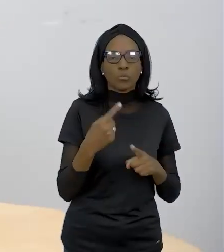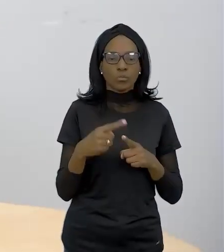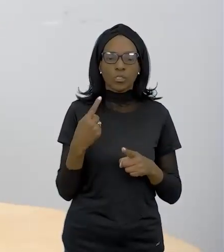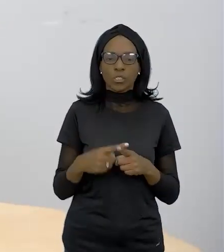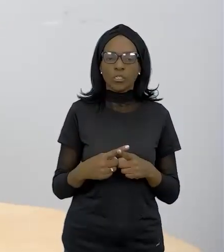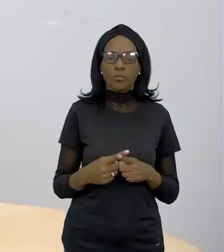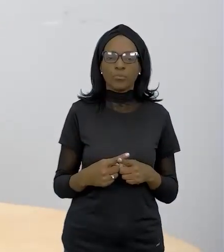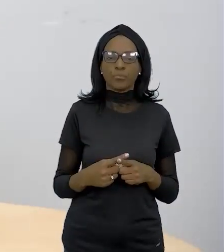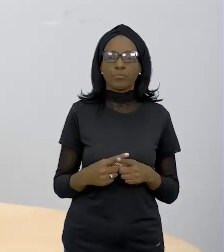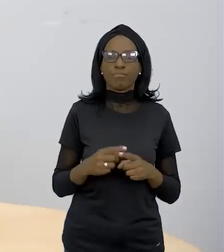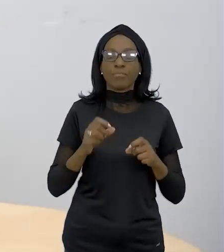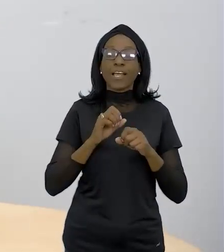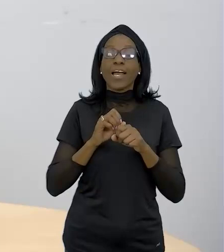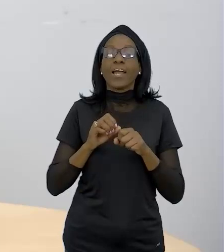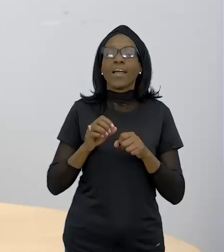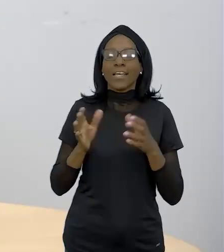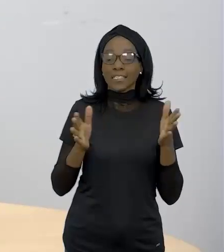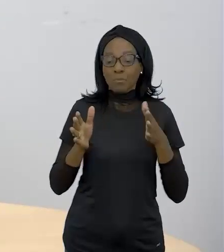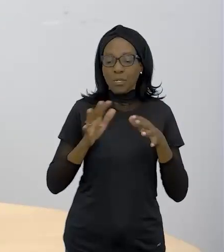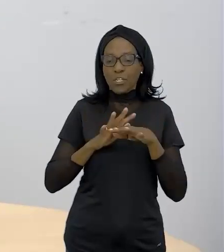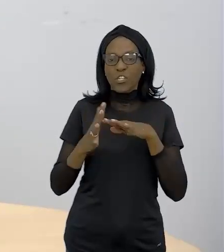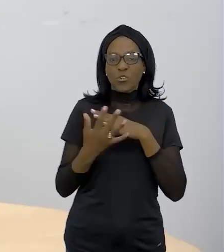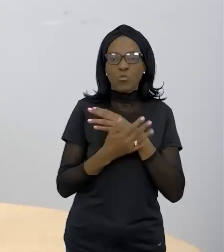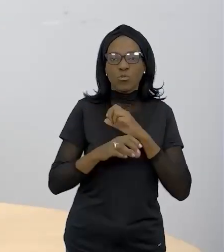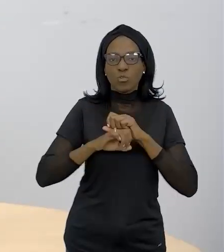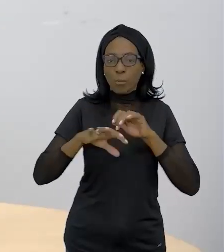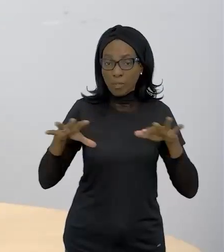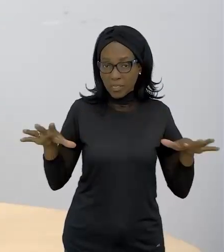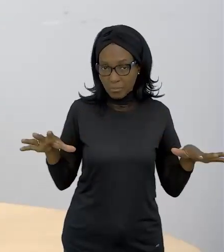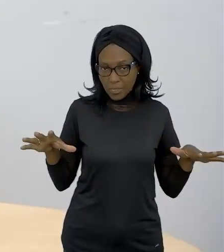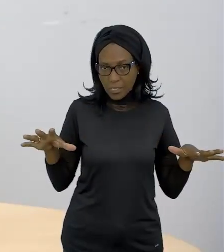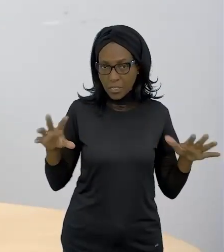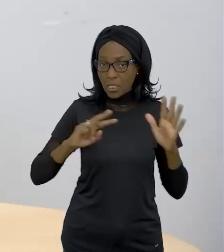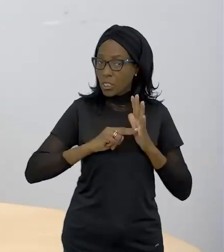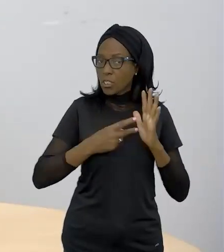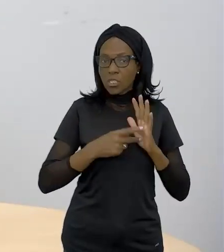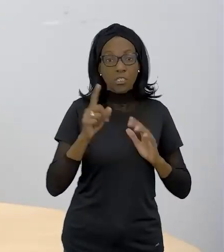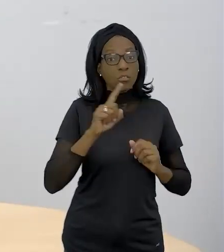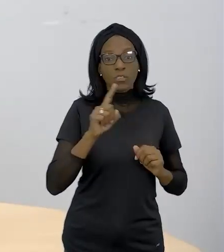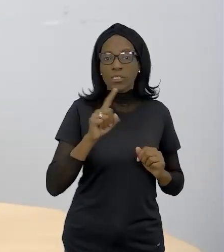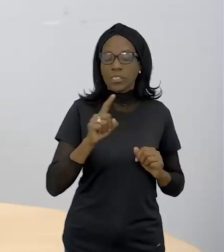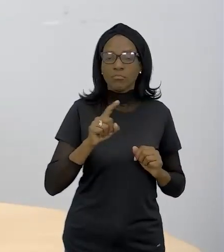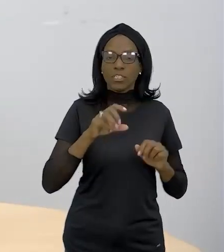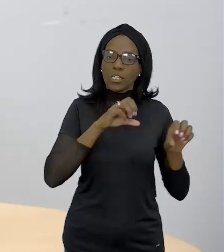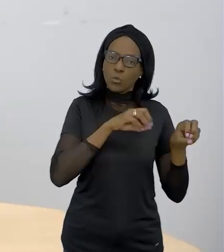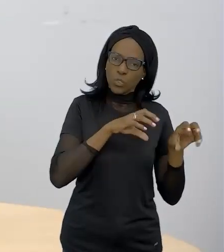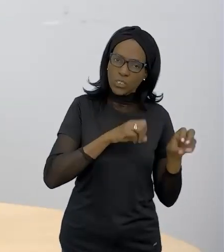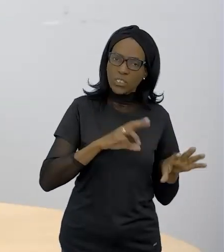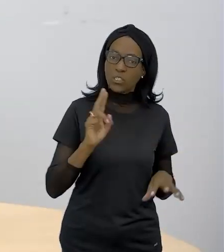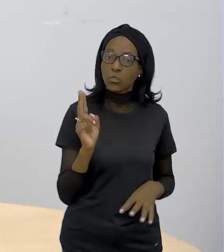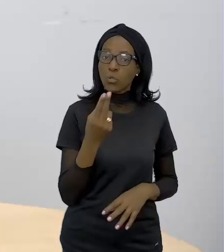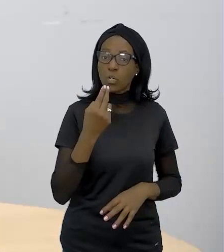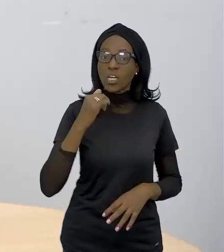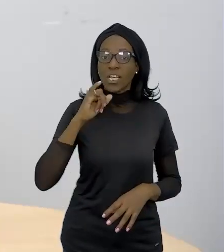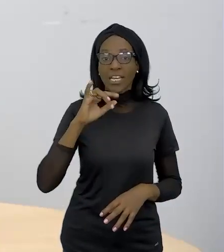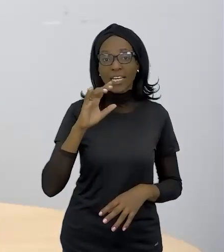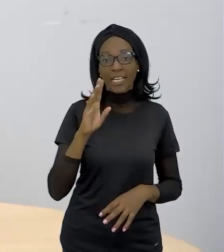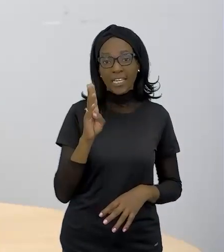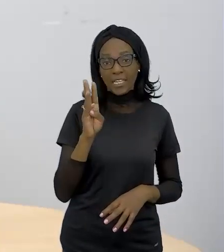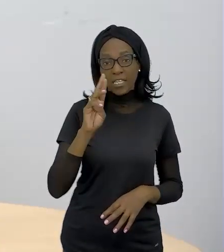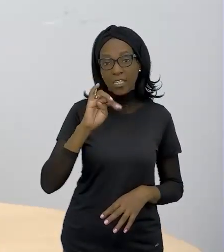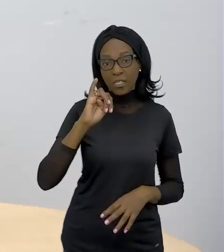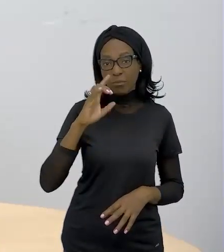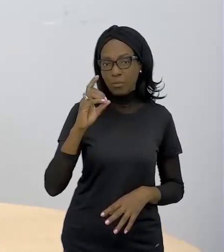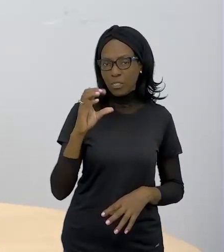da pandemia, tá? Mas não quer dizer que o ensino híbrido